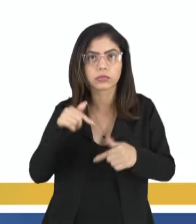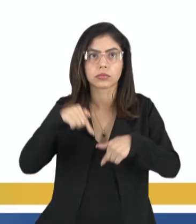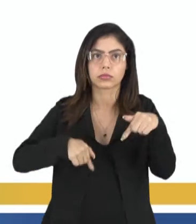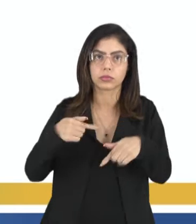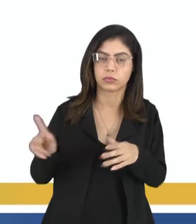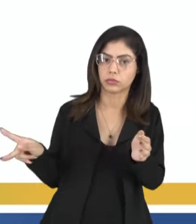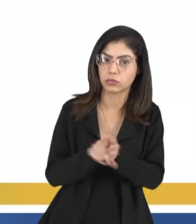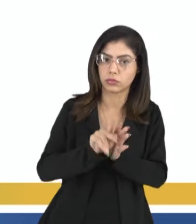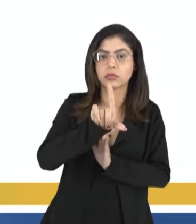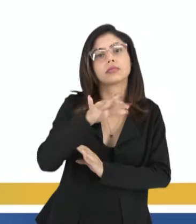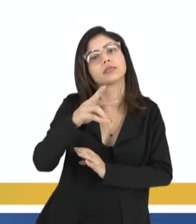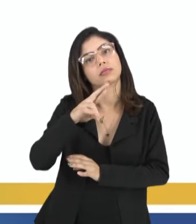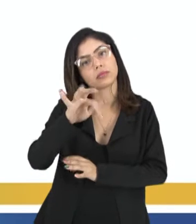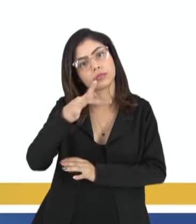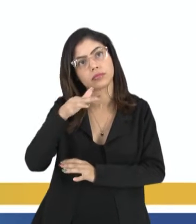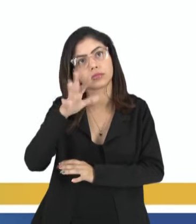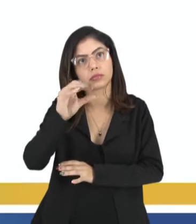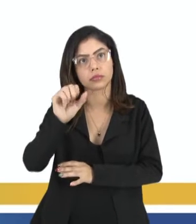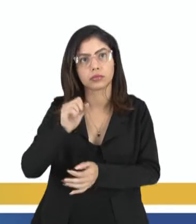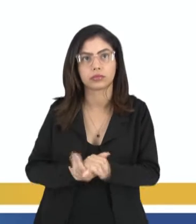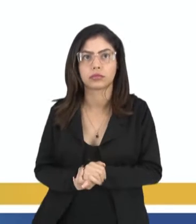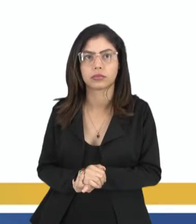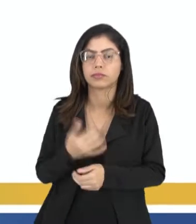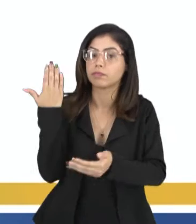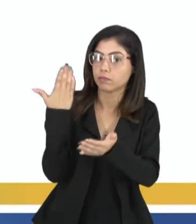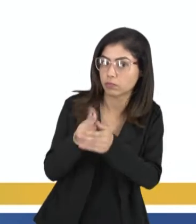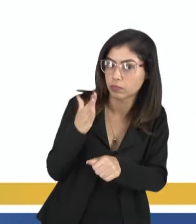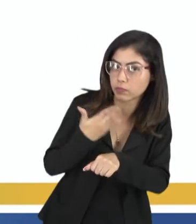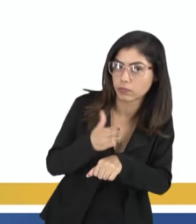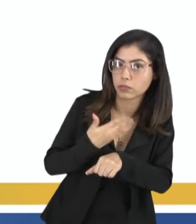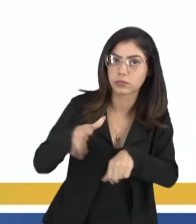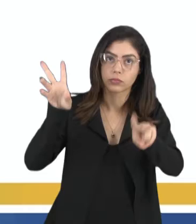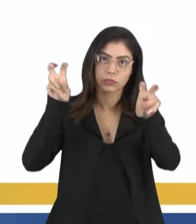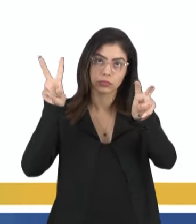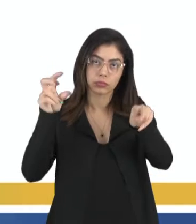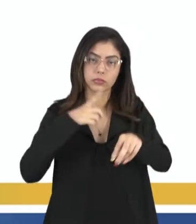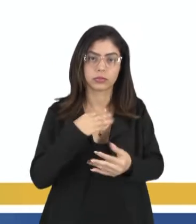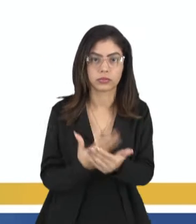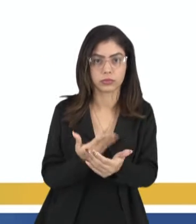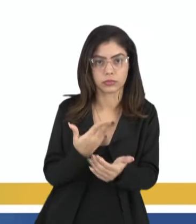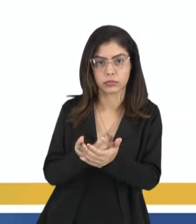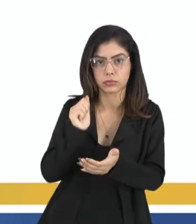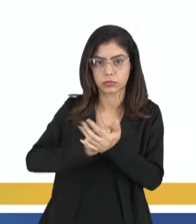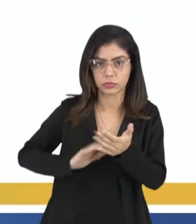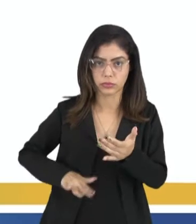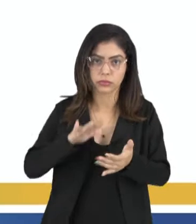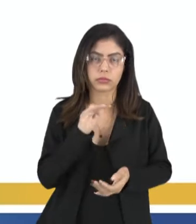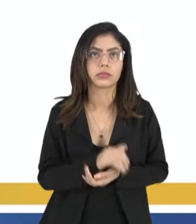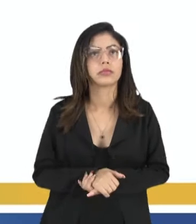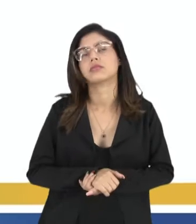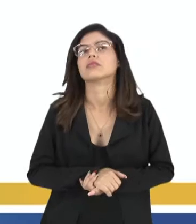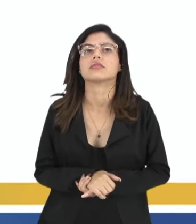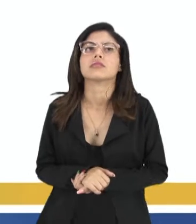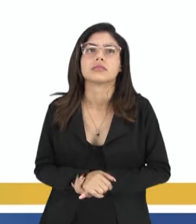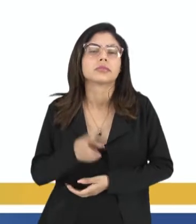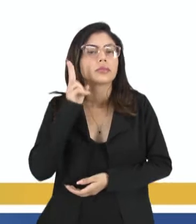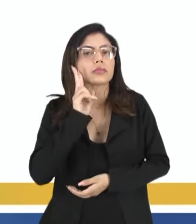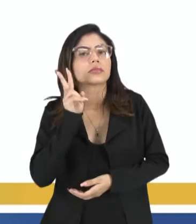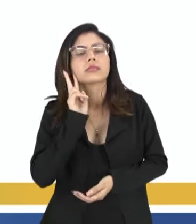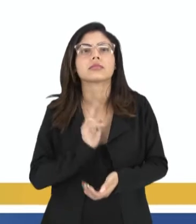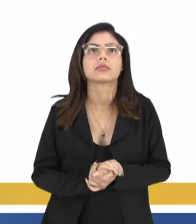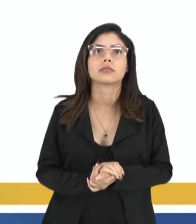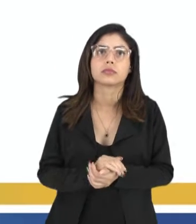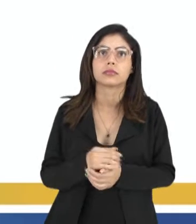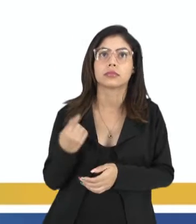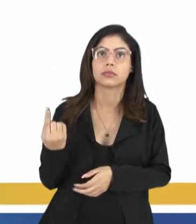suas classificações, e nós vamos exercitar o assunto abordado nas atividades. Bom, lembrando, a